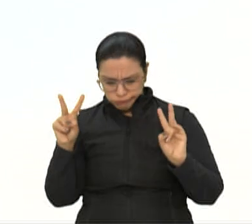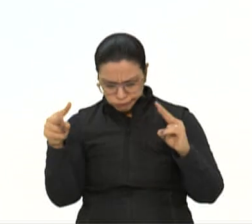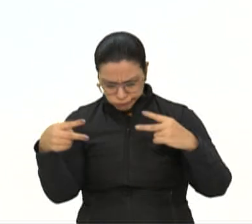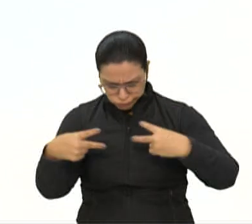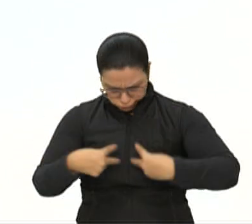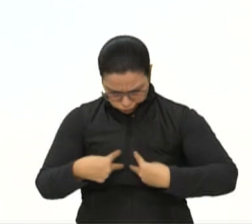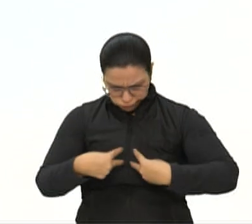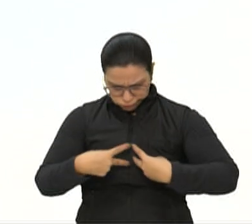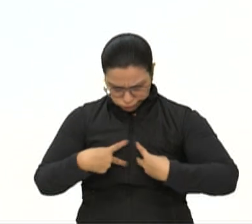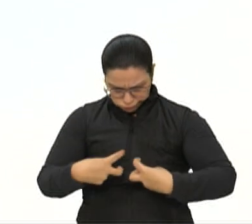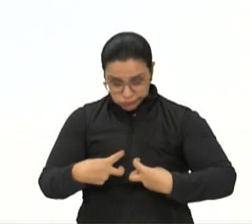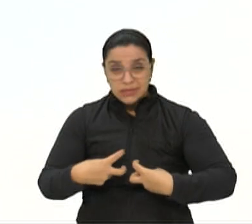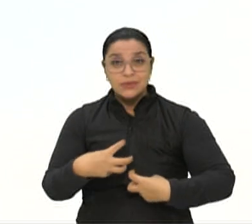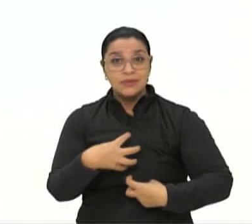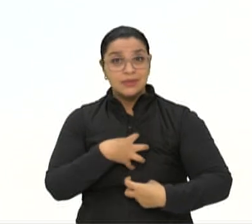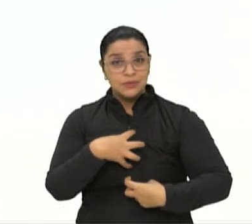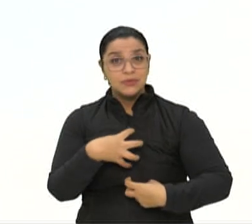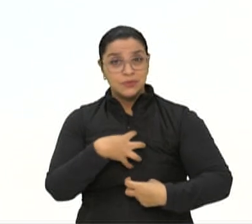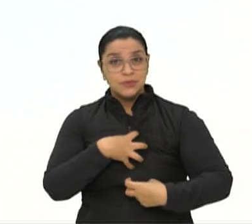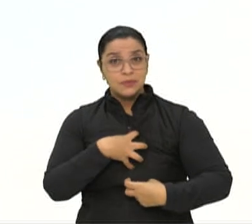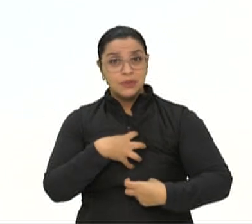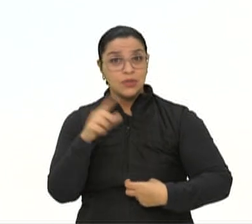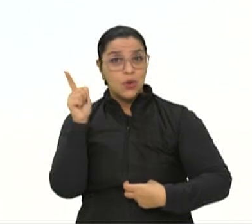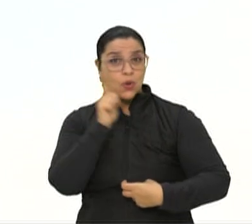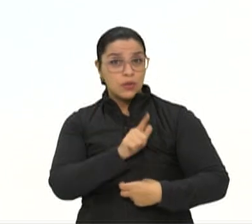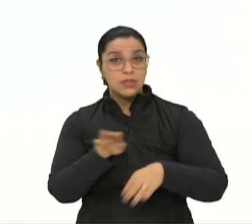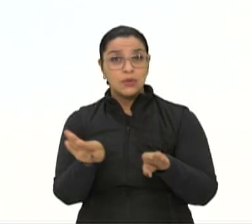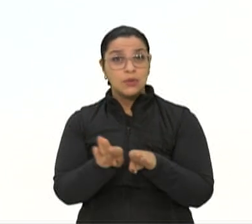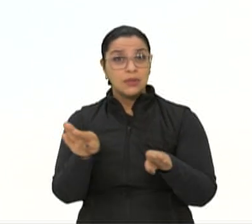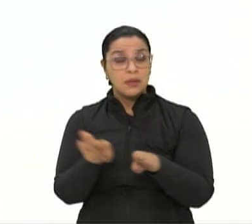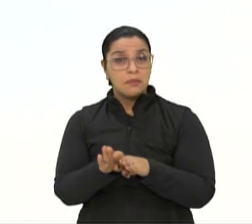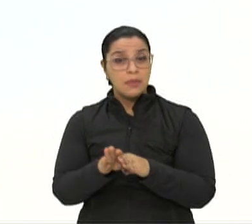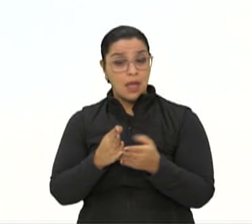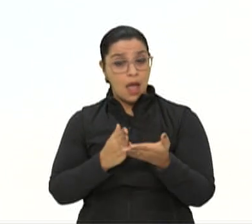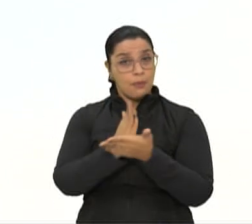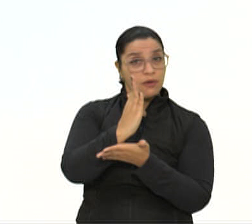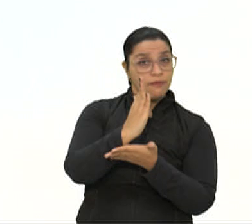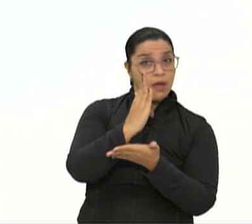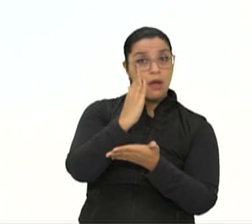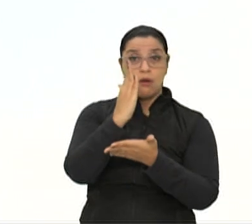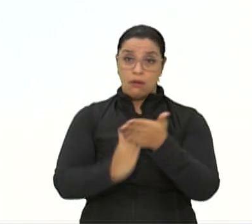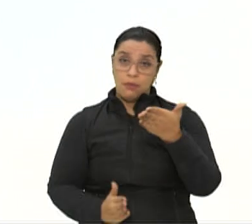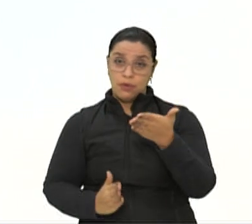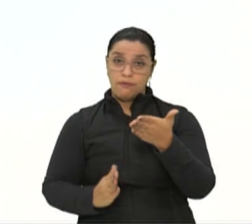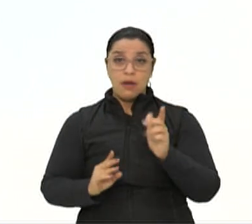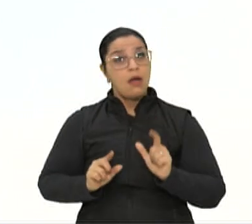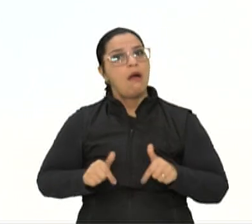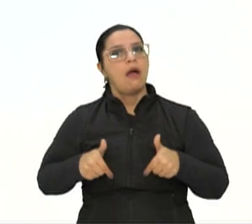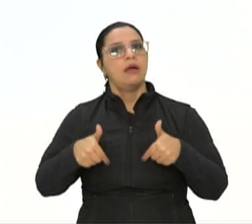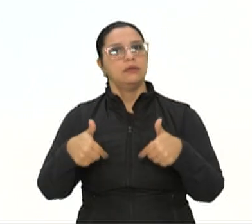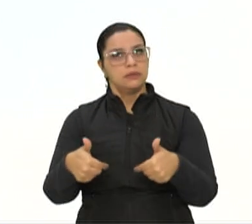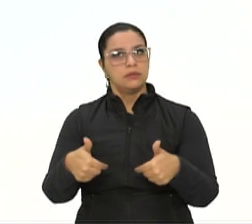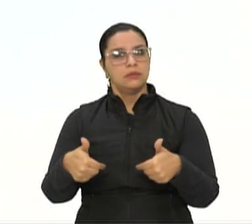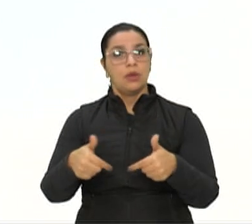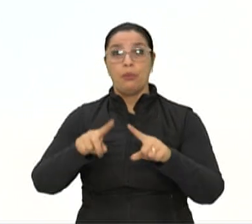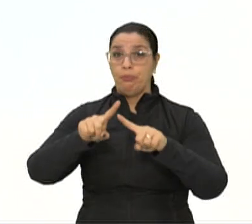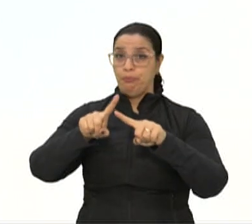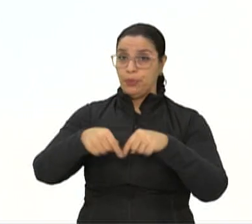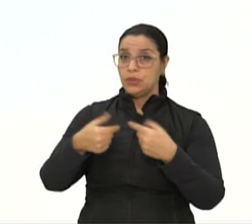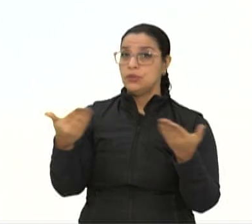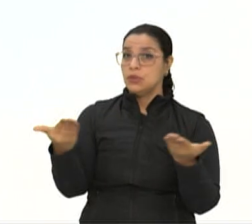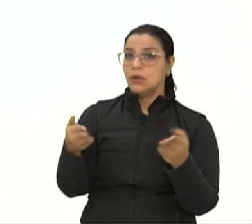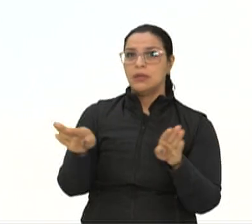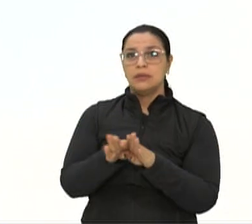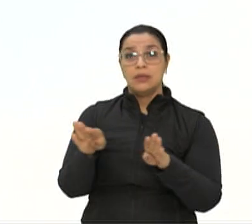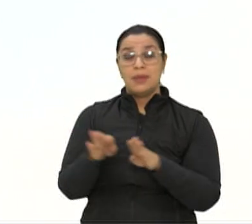os próprios sentimentos que conseguimos aprovar ou desaprovar uma ação. É, portanto,